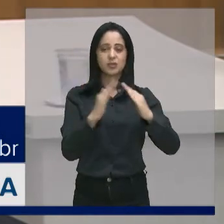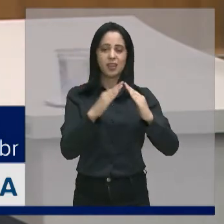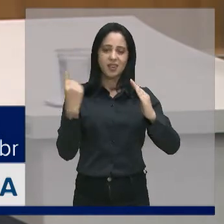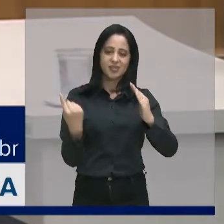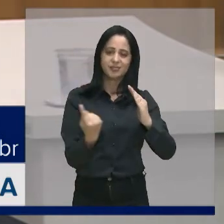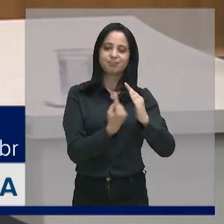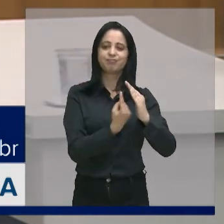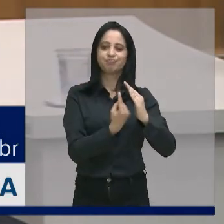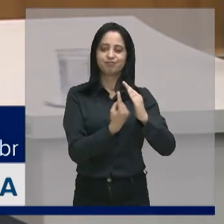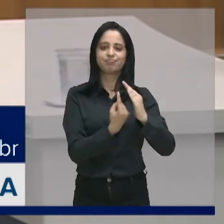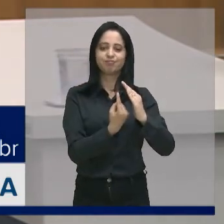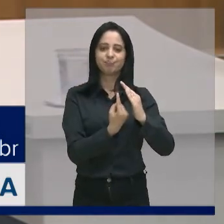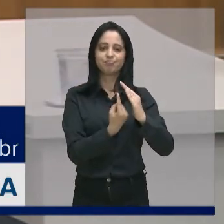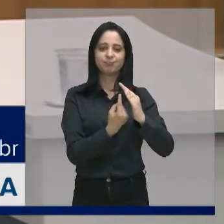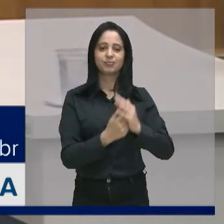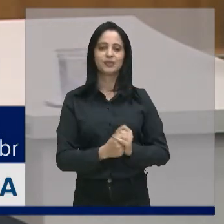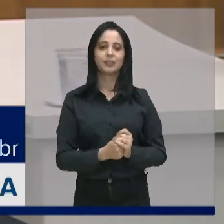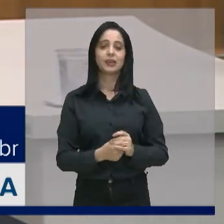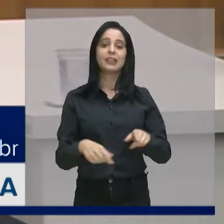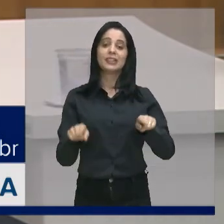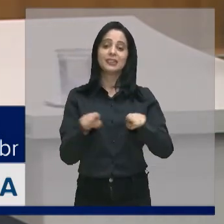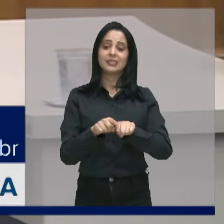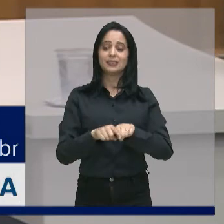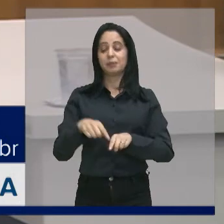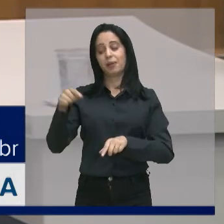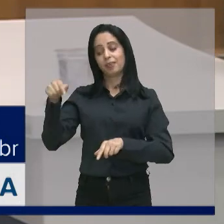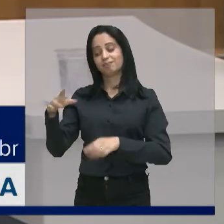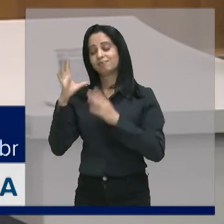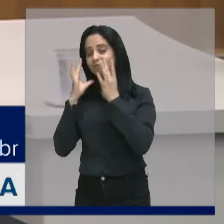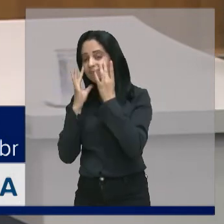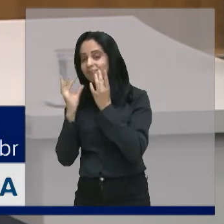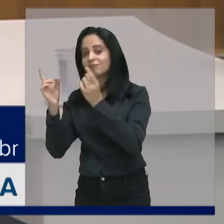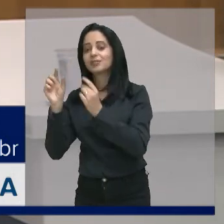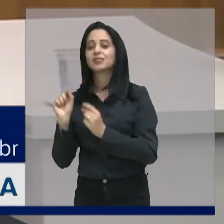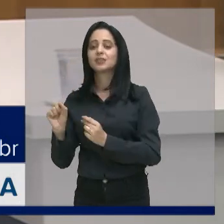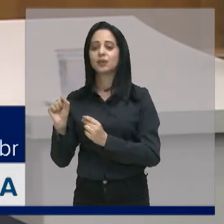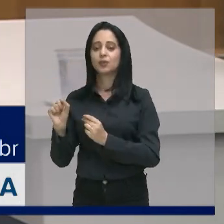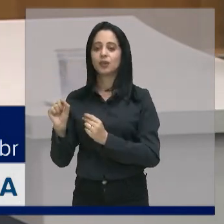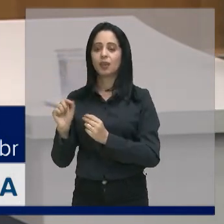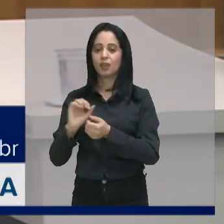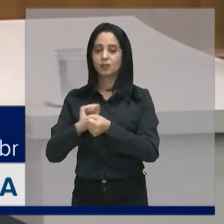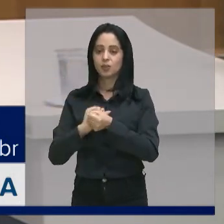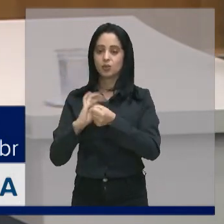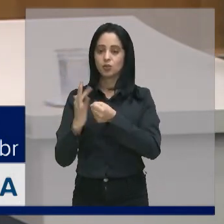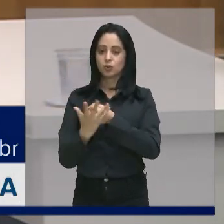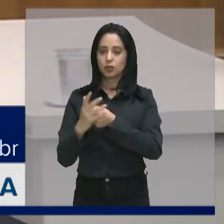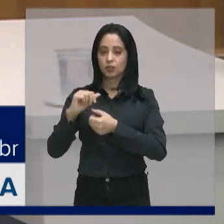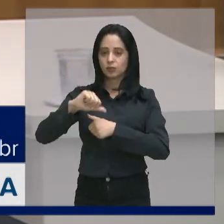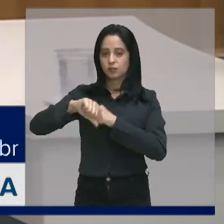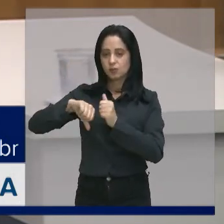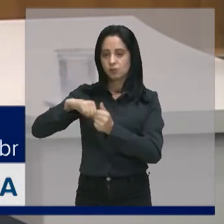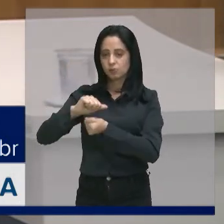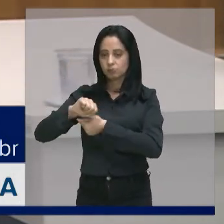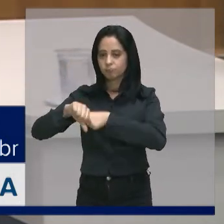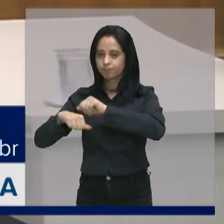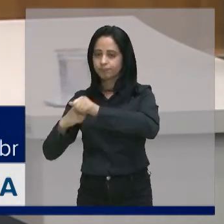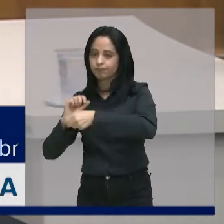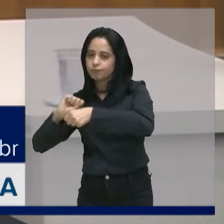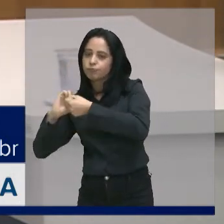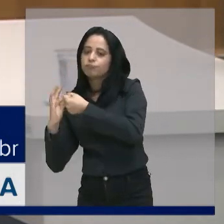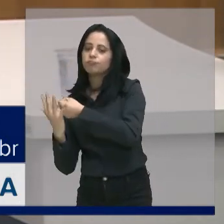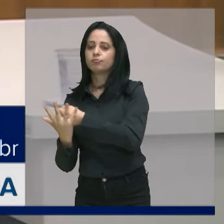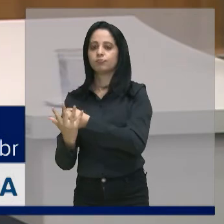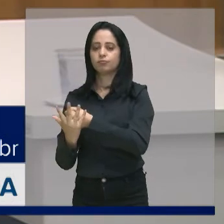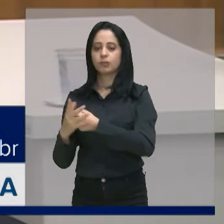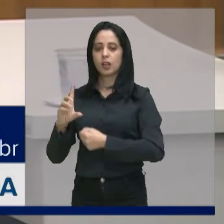casas, mas nós temos que ter atenção que muitas variantes, essa variante Delta que está aí já começando a fazer estrago